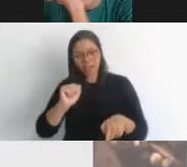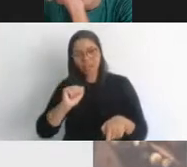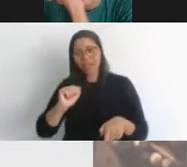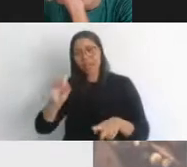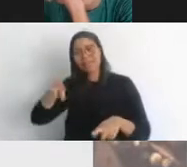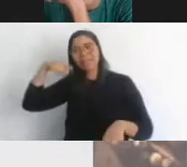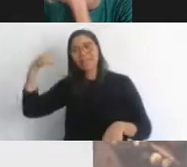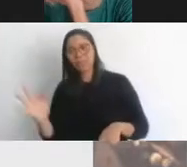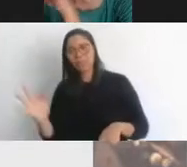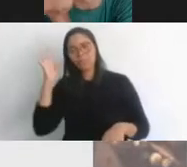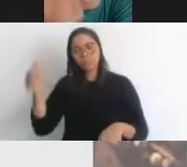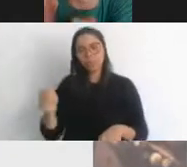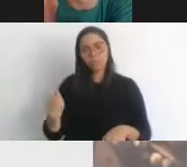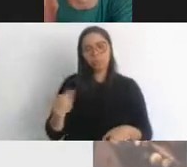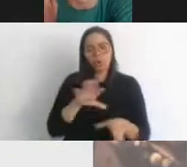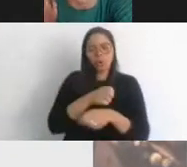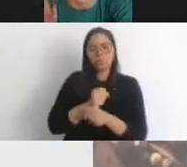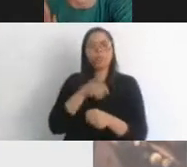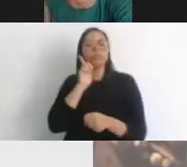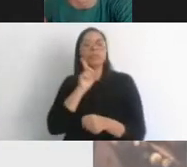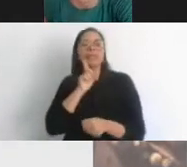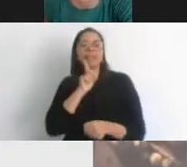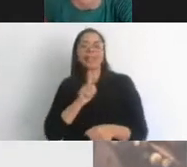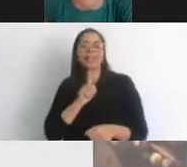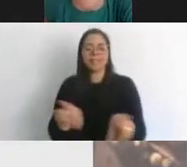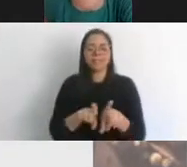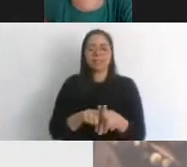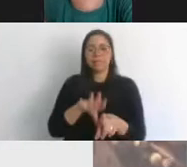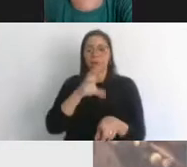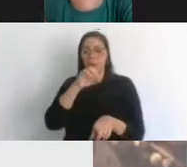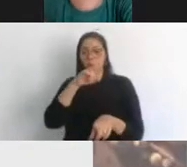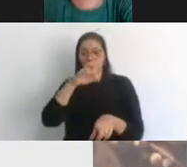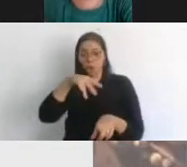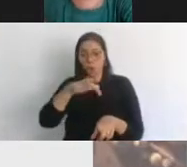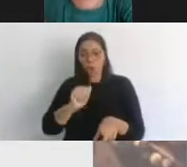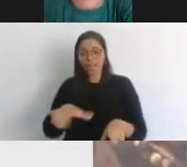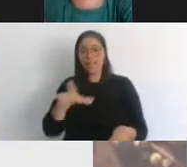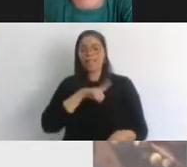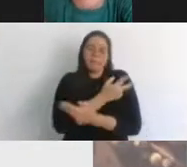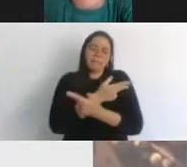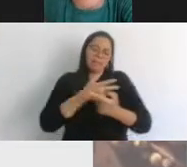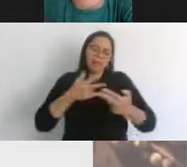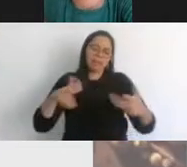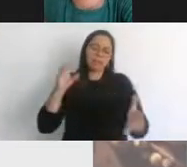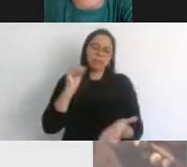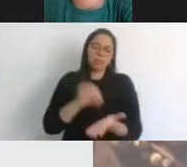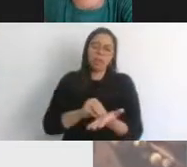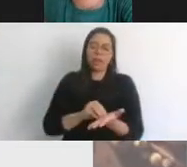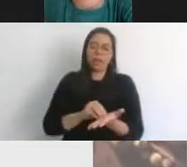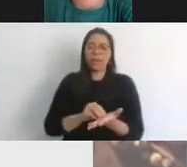colonizado pelos ingleses Então você vai ter lá né esse esse Porto onde várias etnias são colocadas juntas